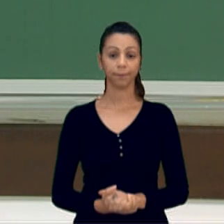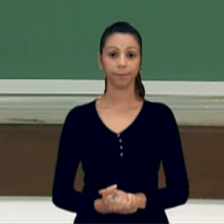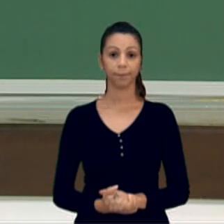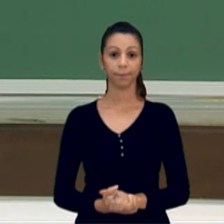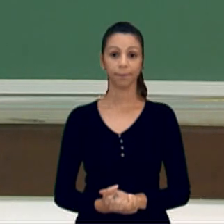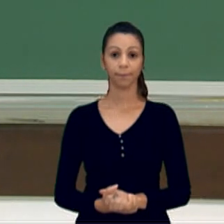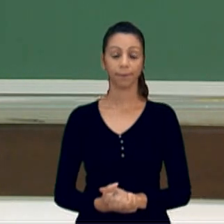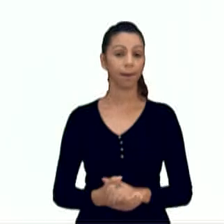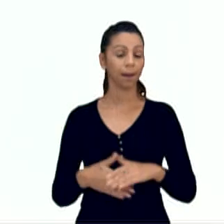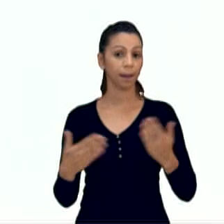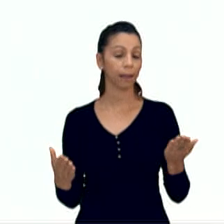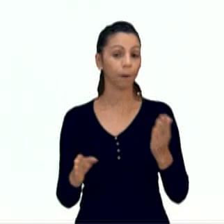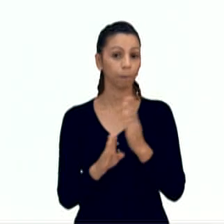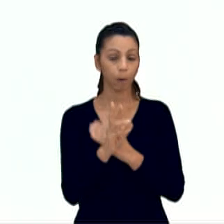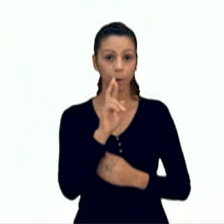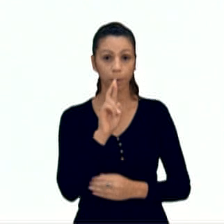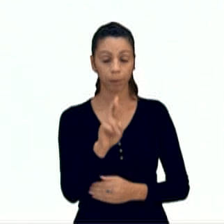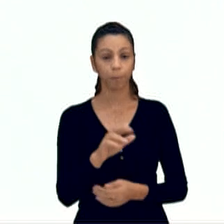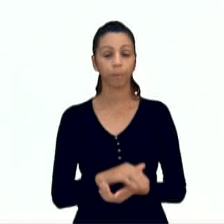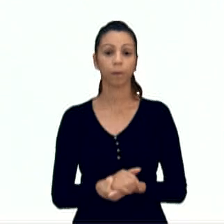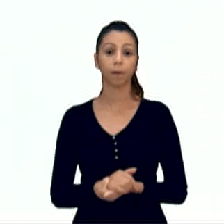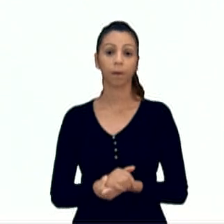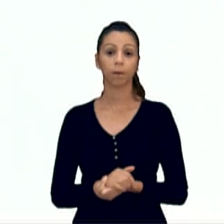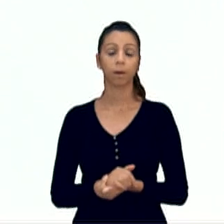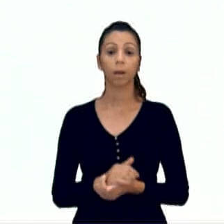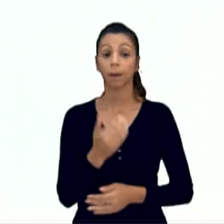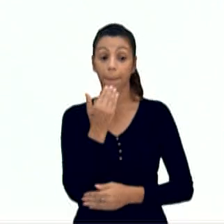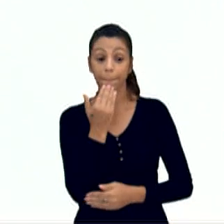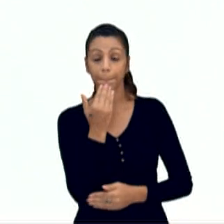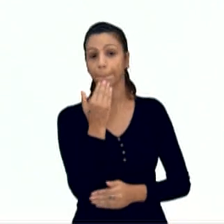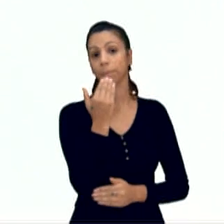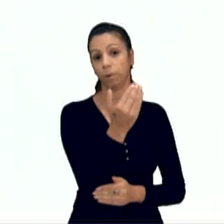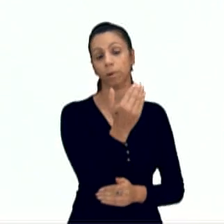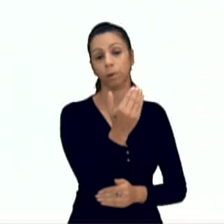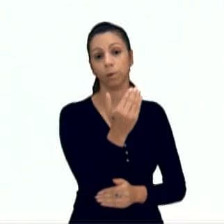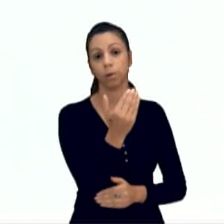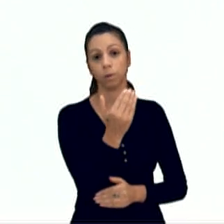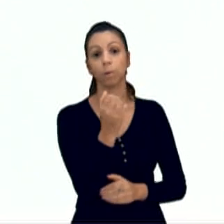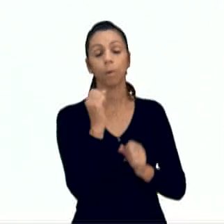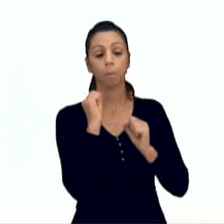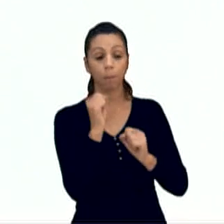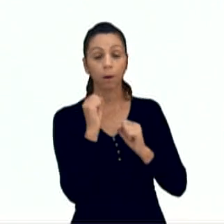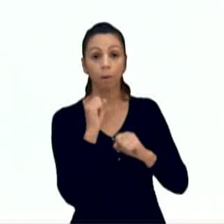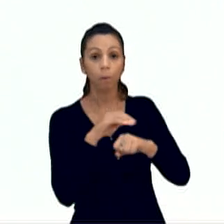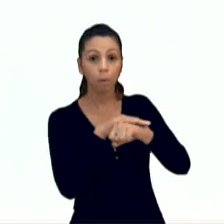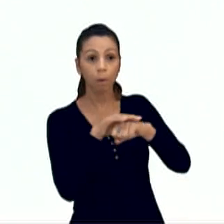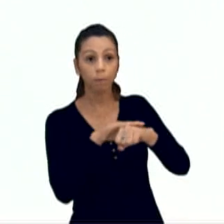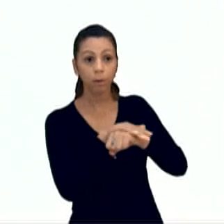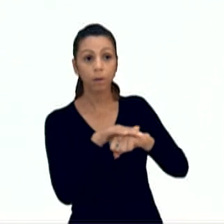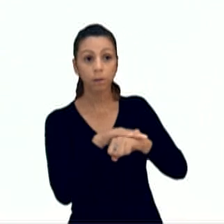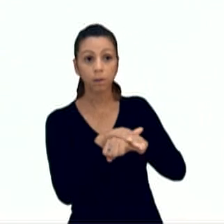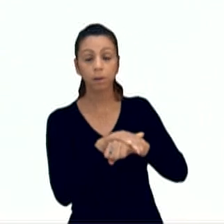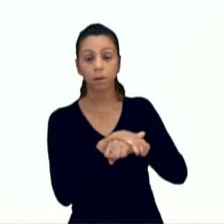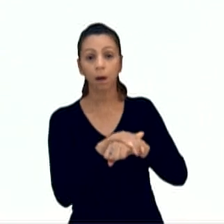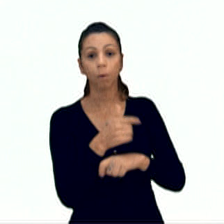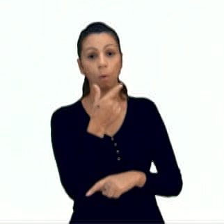Então, vamos conferir. É uma permissão. Ele está pedindo permissão para ver o Sr. Parson.